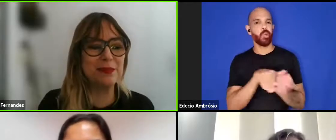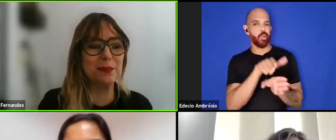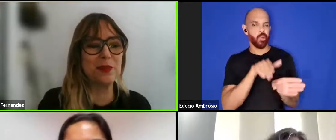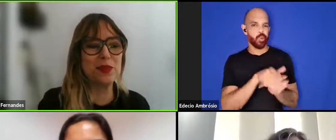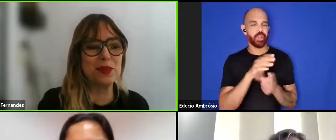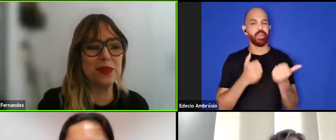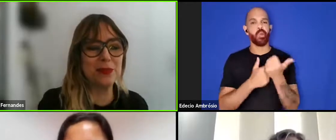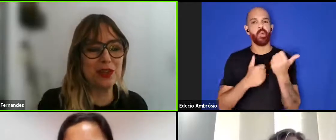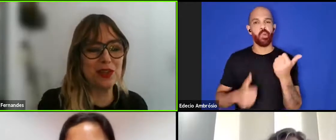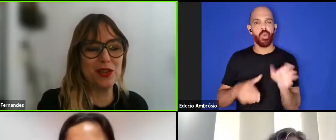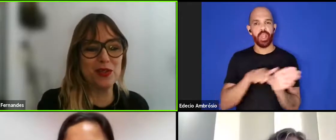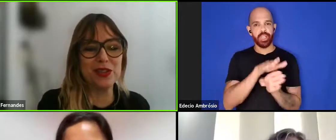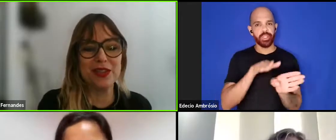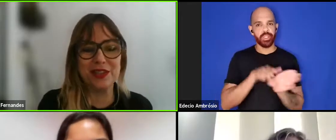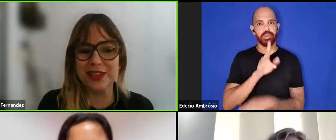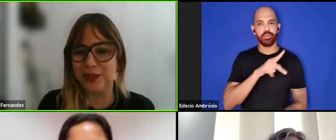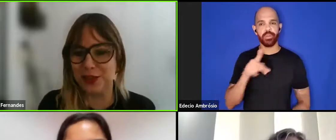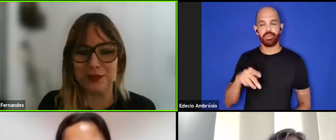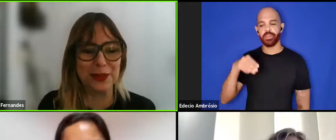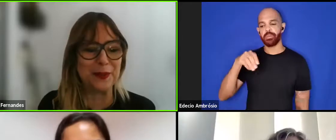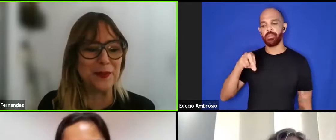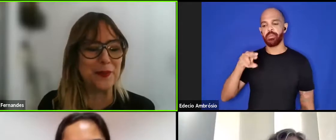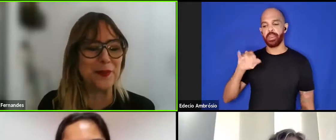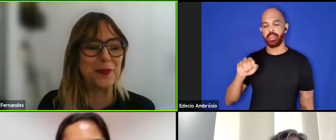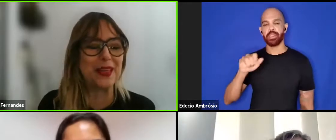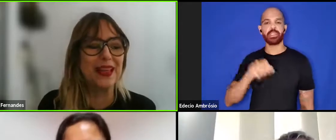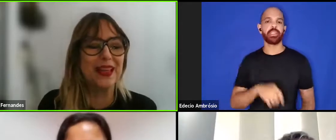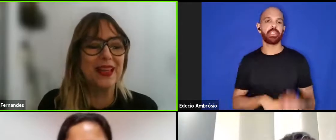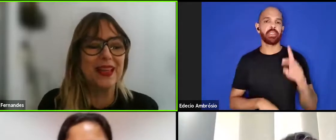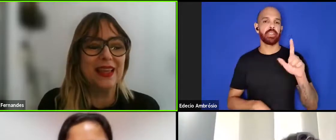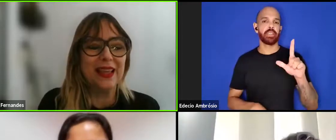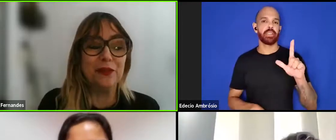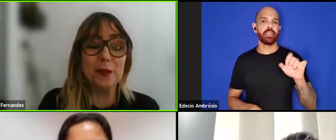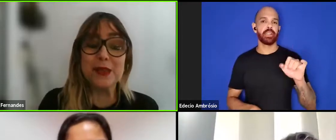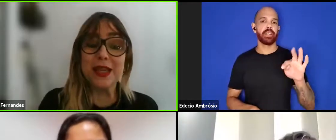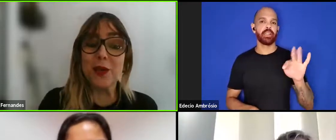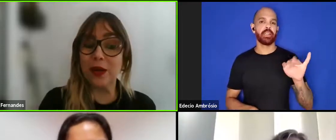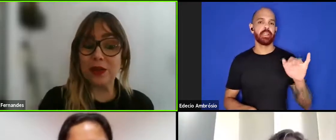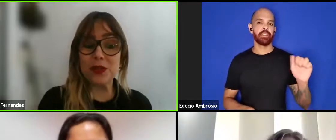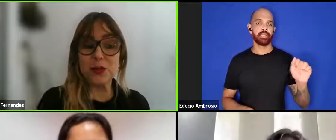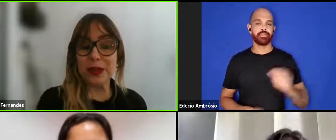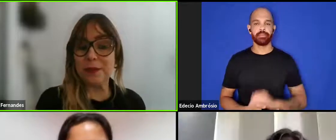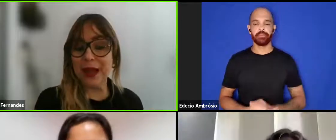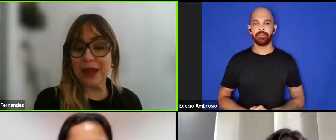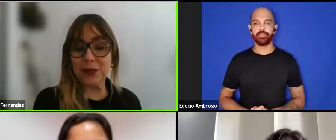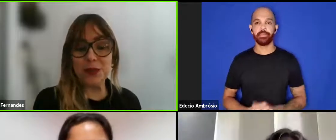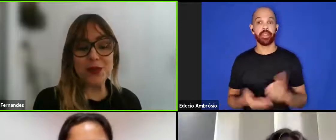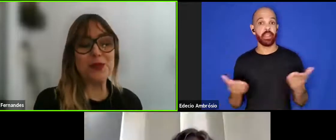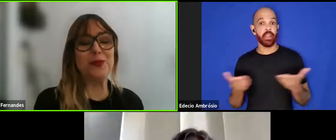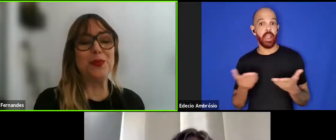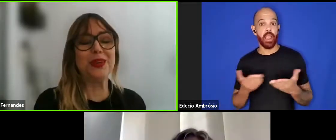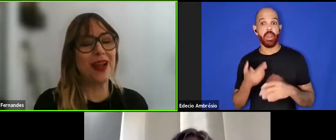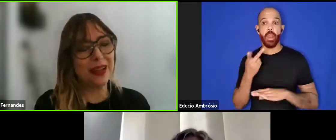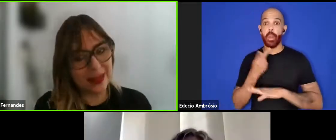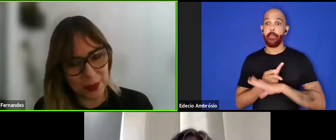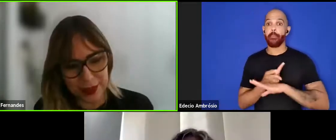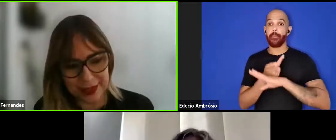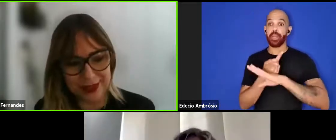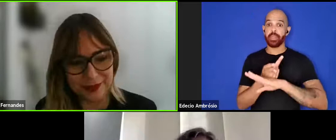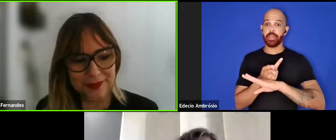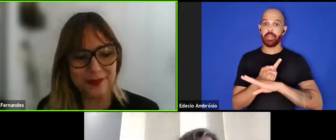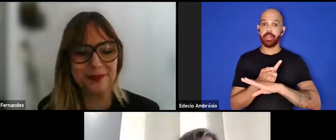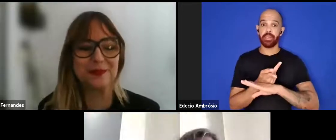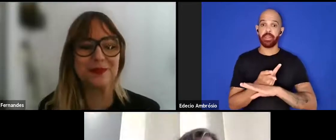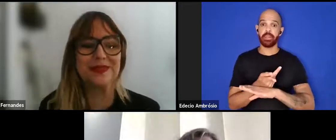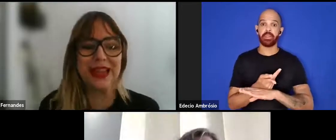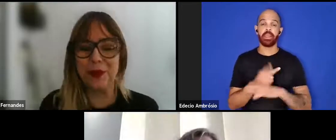co-orientadoras, professoras Maria de Jesus e Letícia de Oliveira. E vamos agora aos premiados por